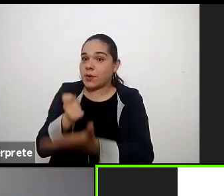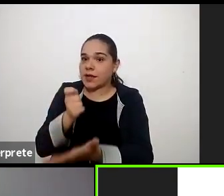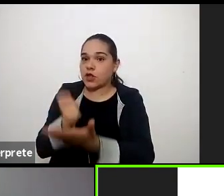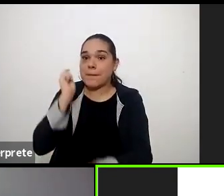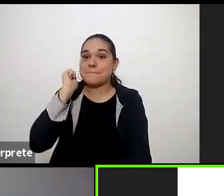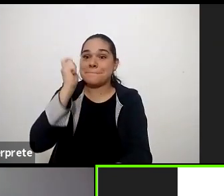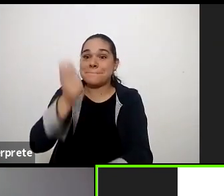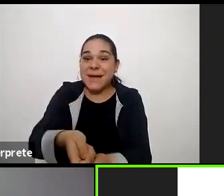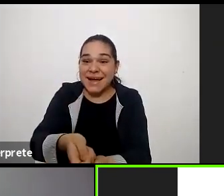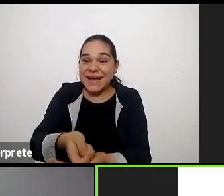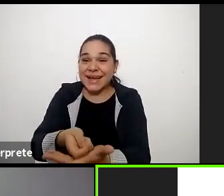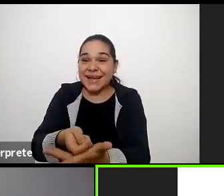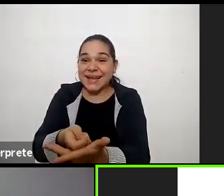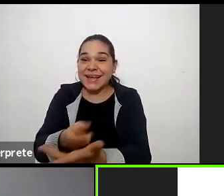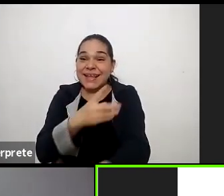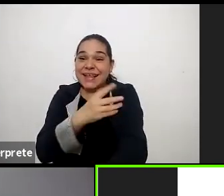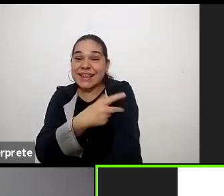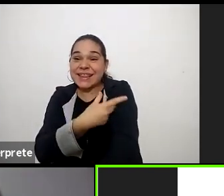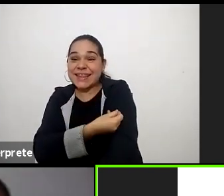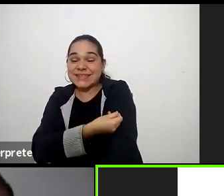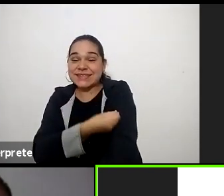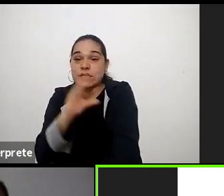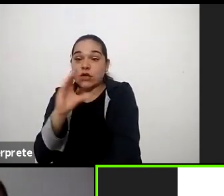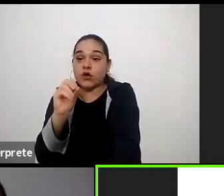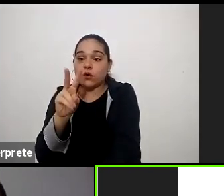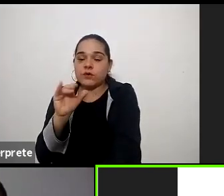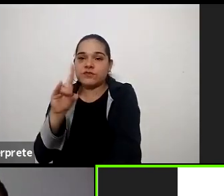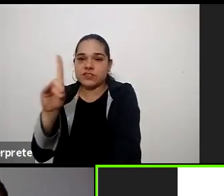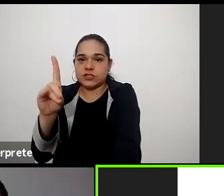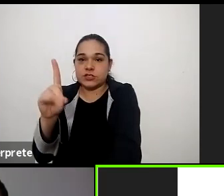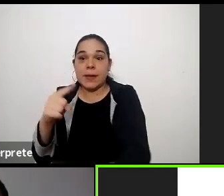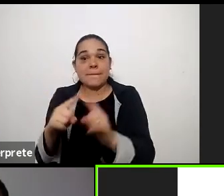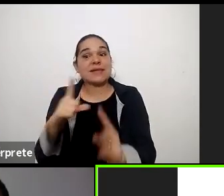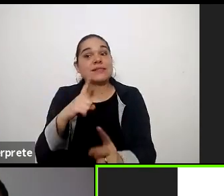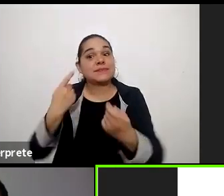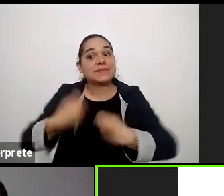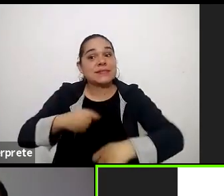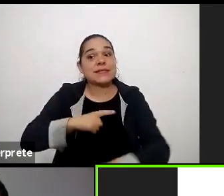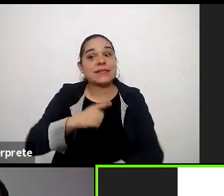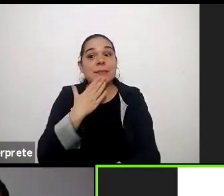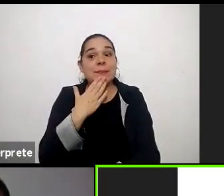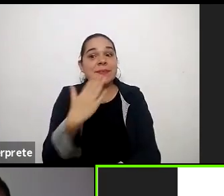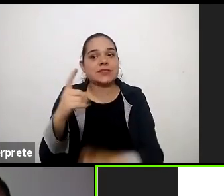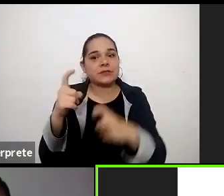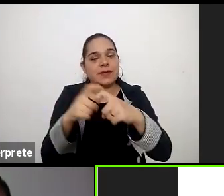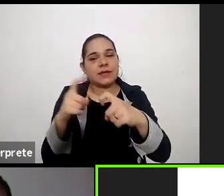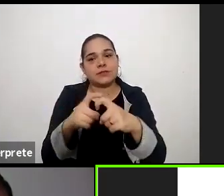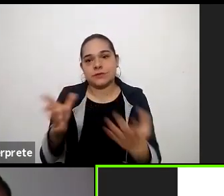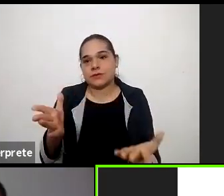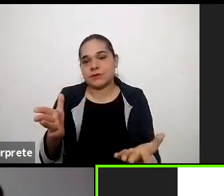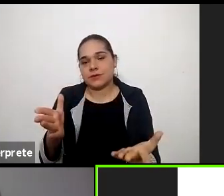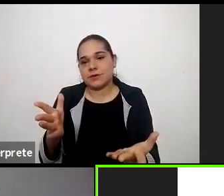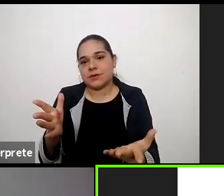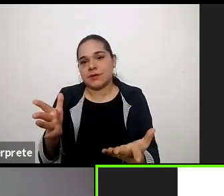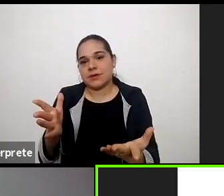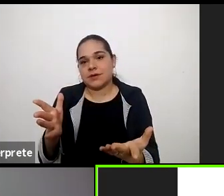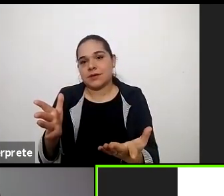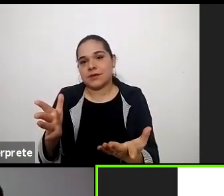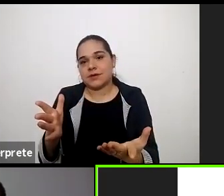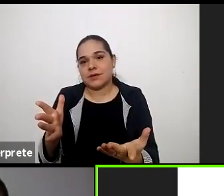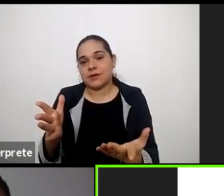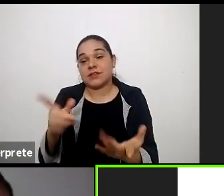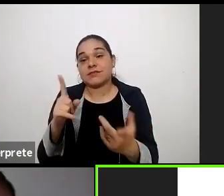o teste do convite e sorológico porém tem que ter um pedido médico então você não ia precisar ir lá no médico